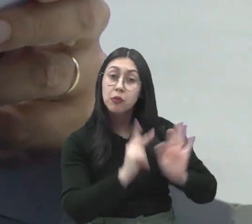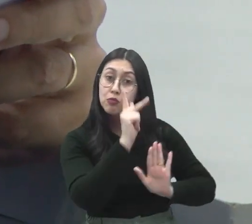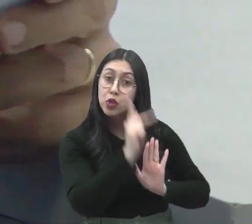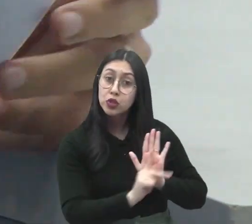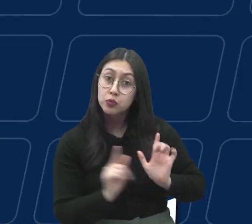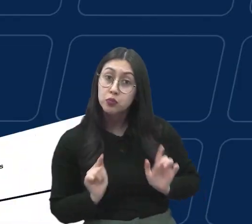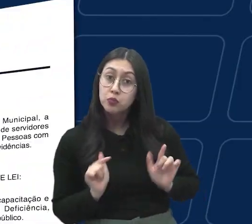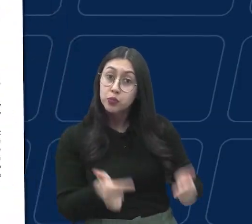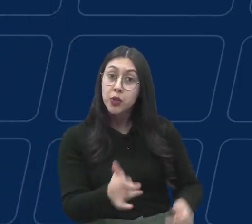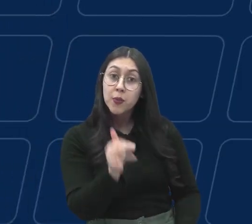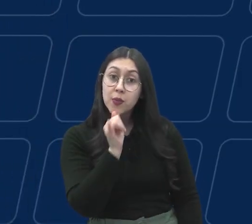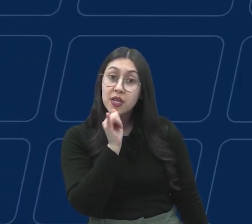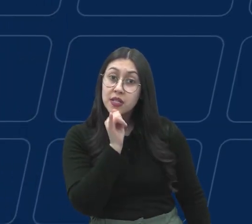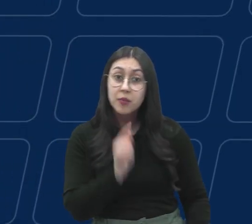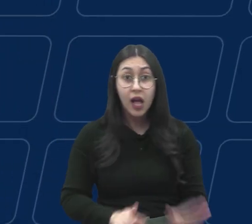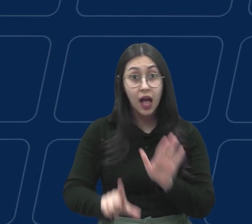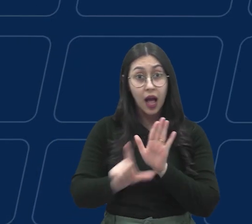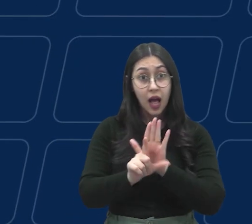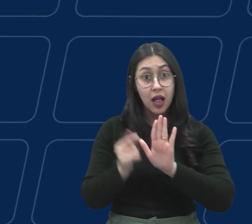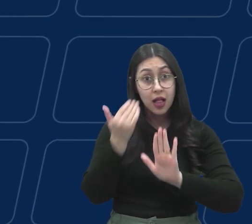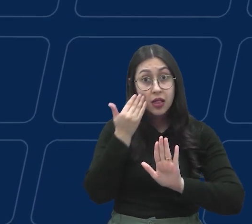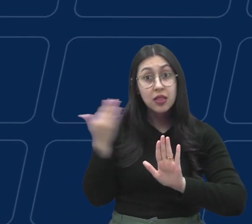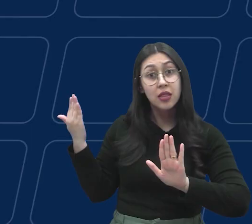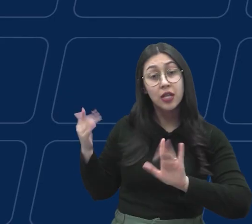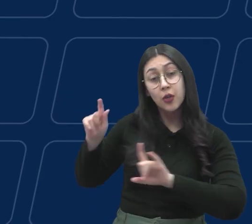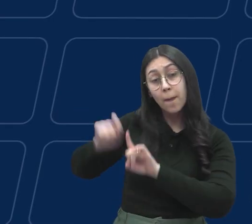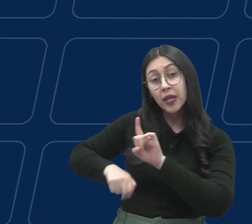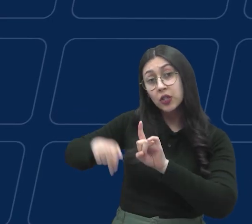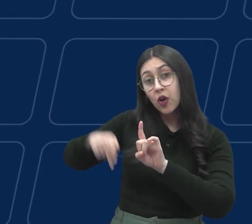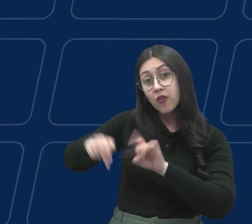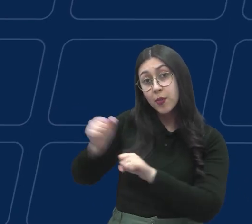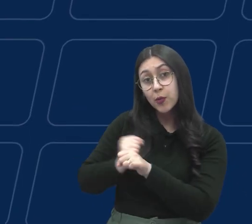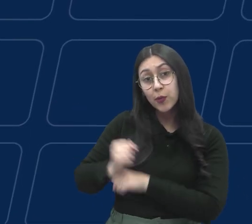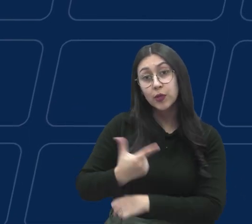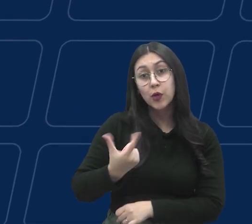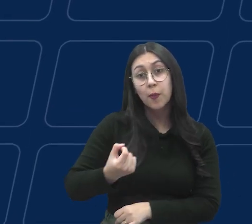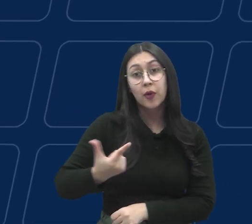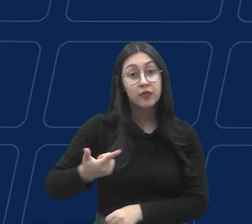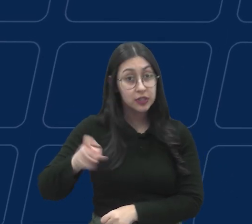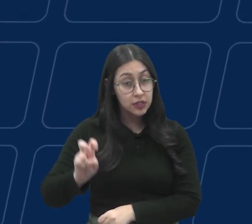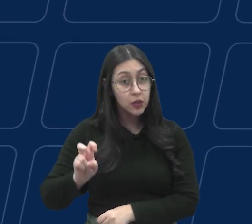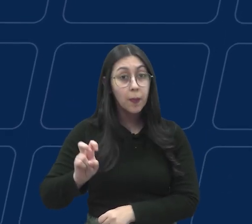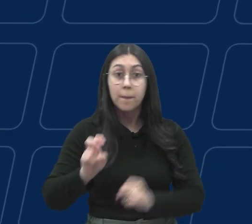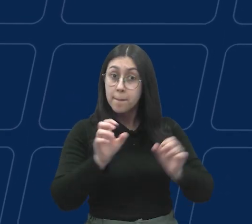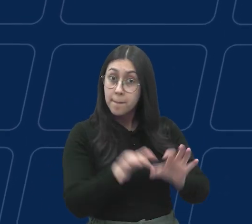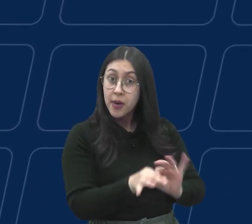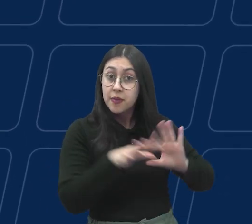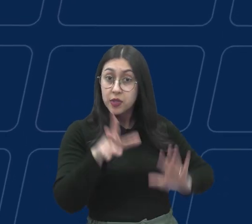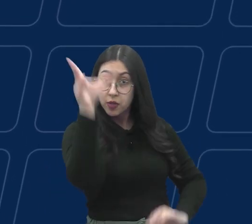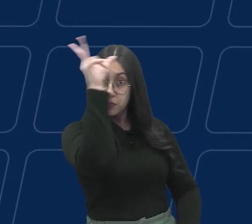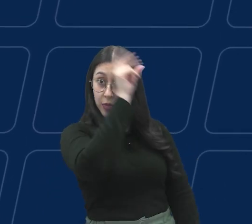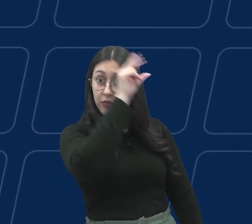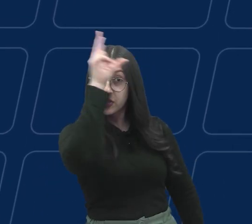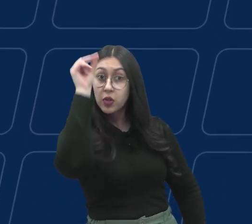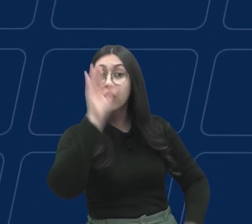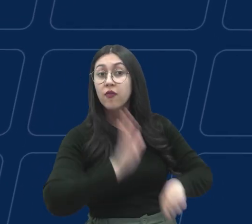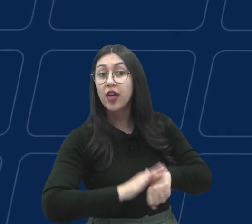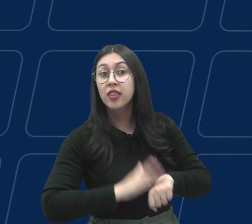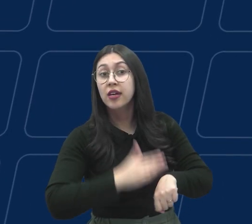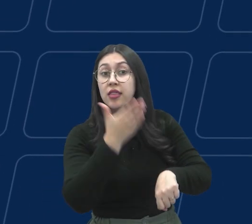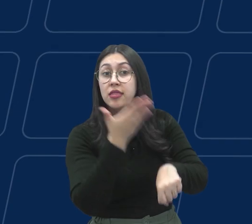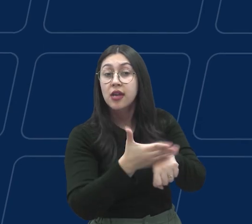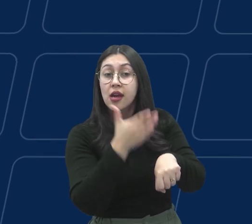políticas públicas, como a lei aprovada em novembro de 2025, que autoriza o Poder Público Municipal a